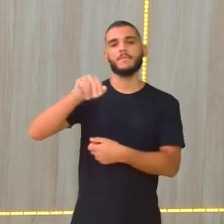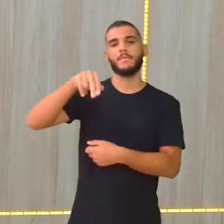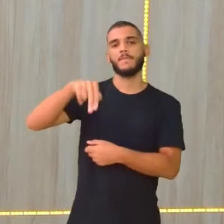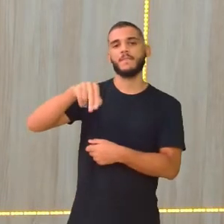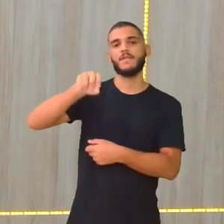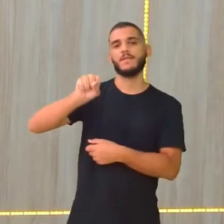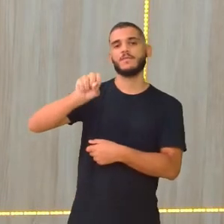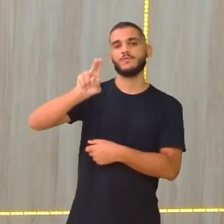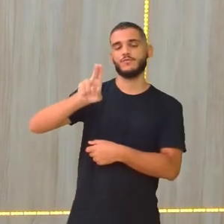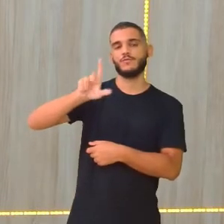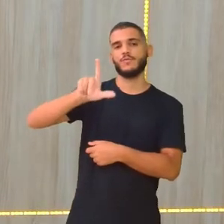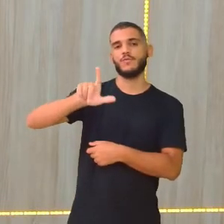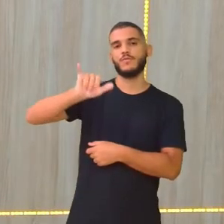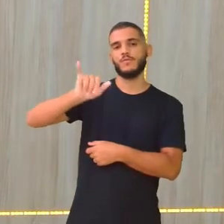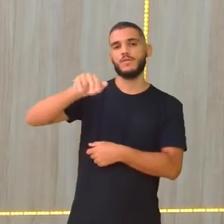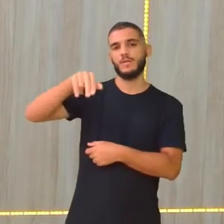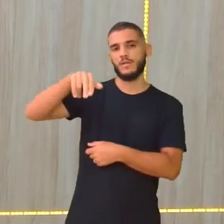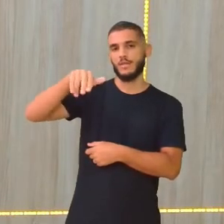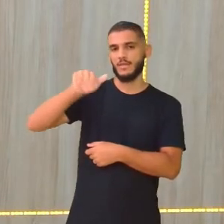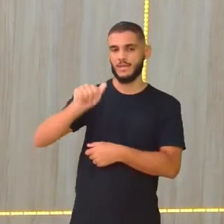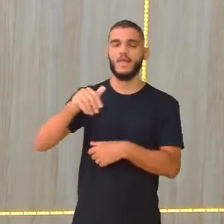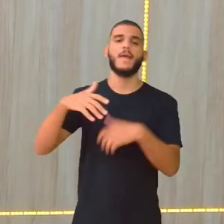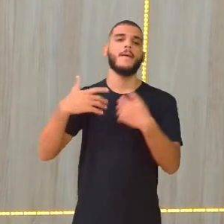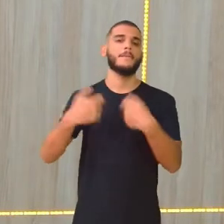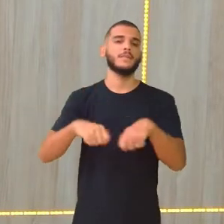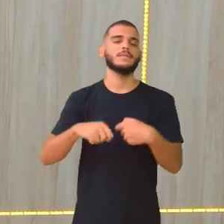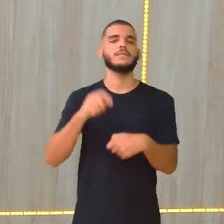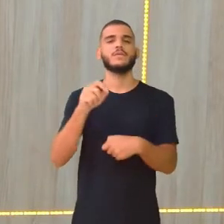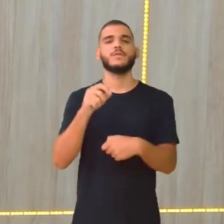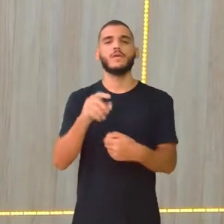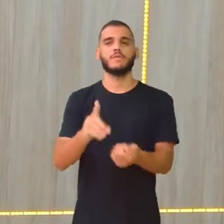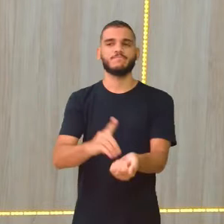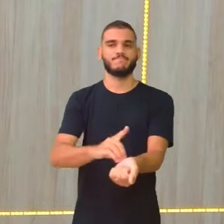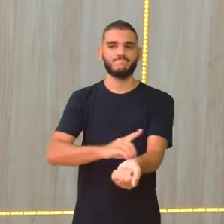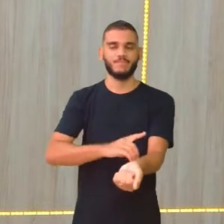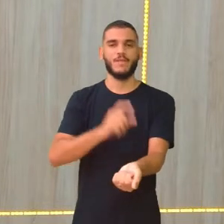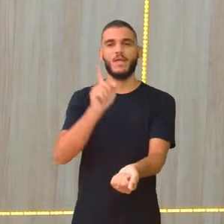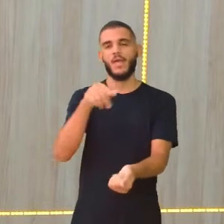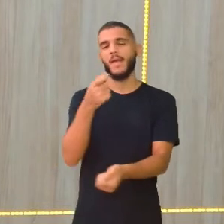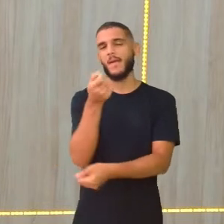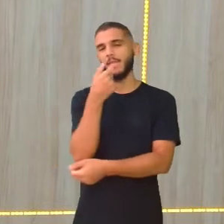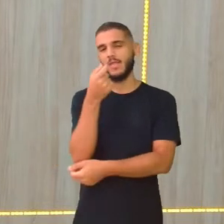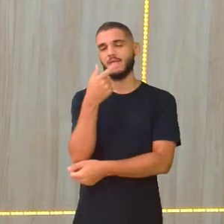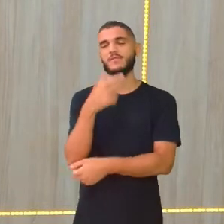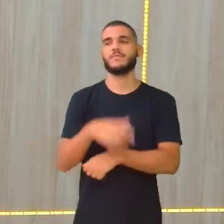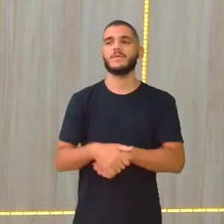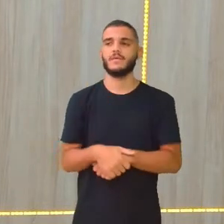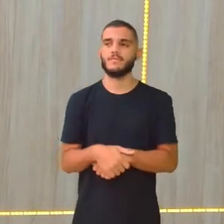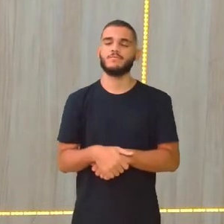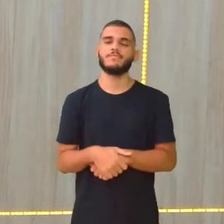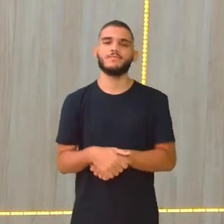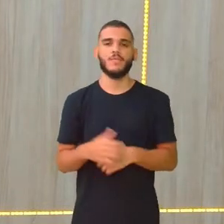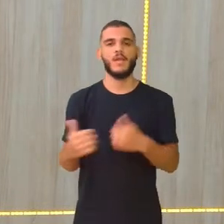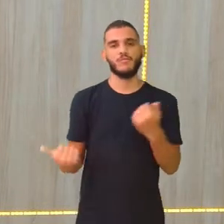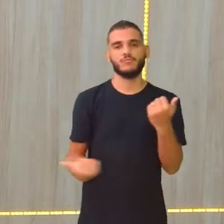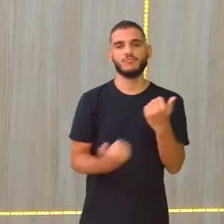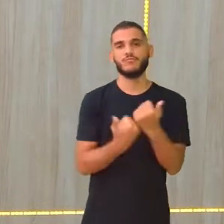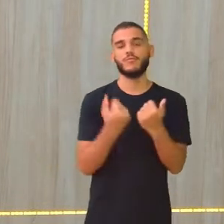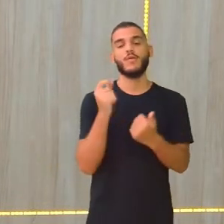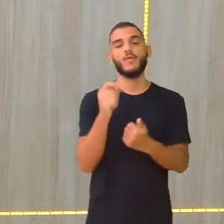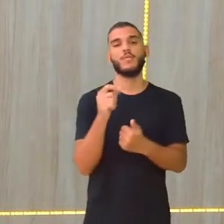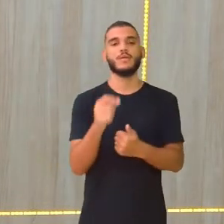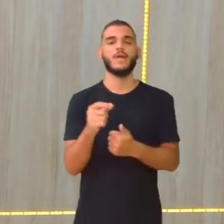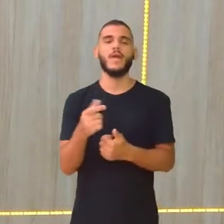dele já não produz mais. Então, ele precisa desse tipo de, vamos chamar de medicamentos, mas é uma substância para suprir o que